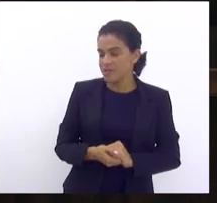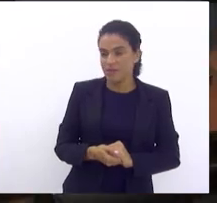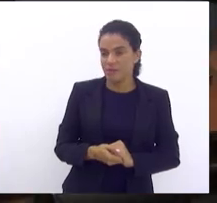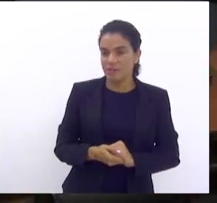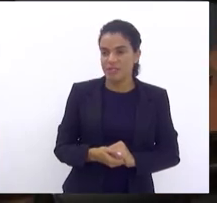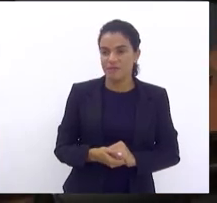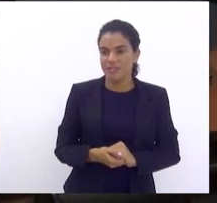dia